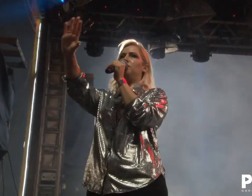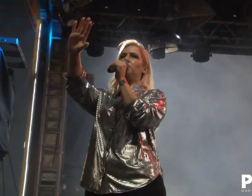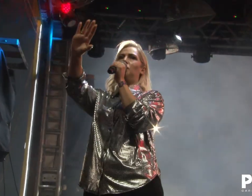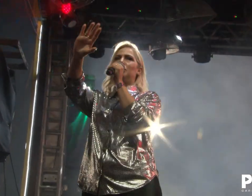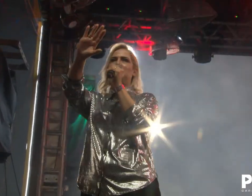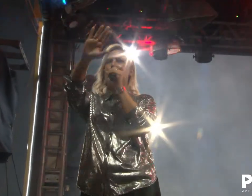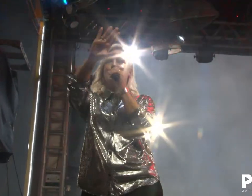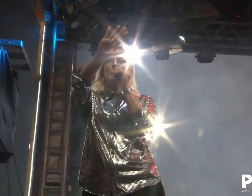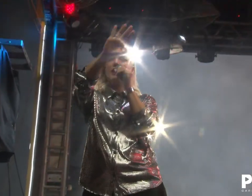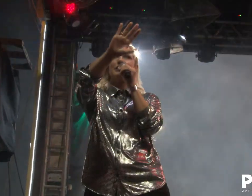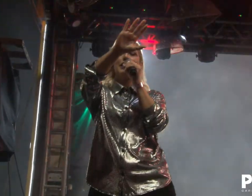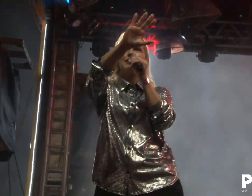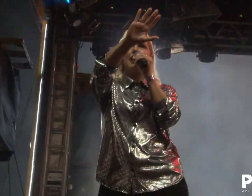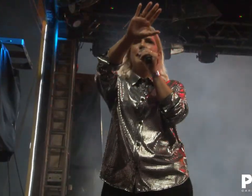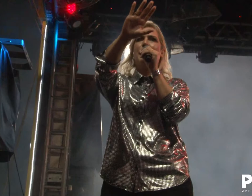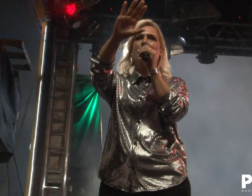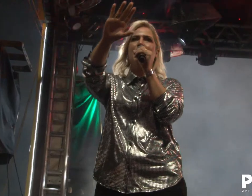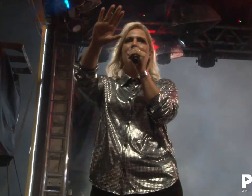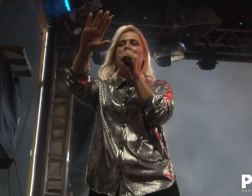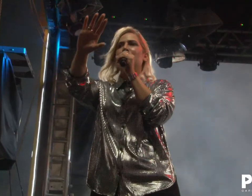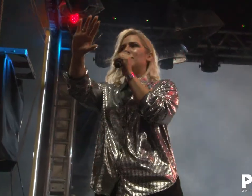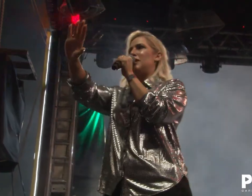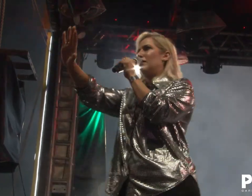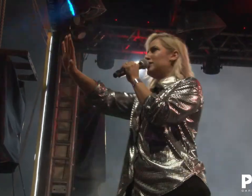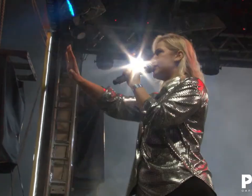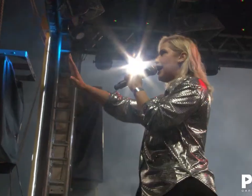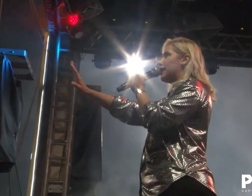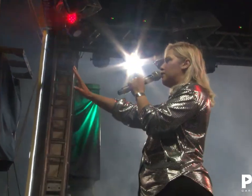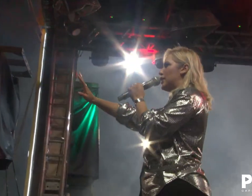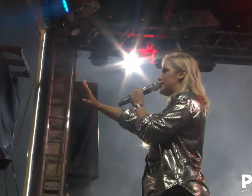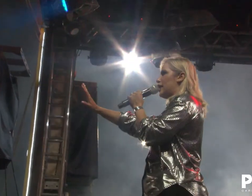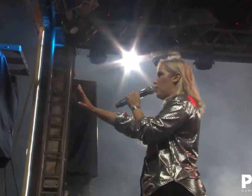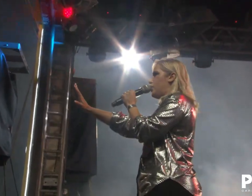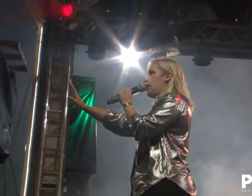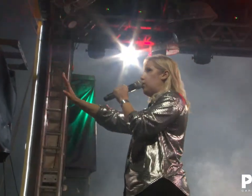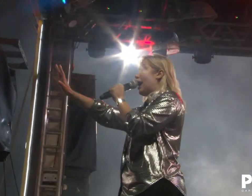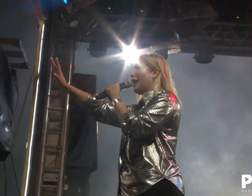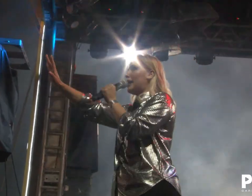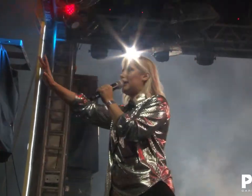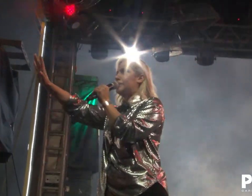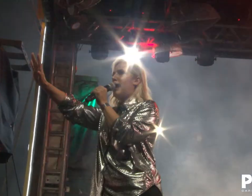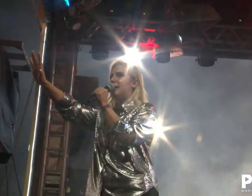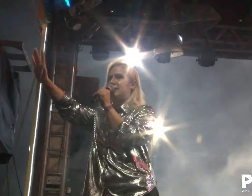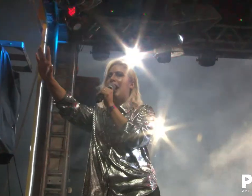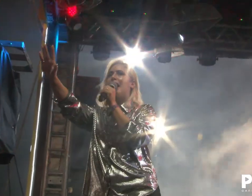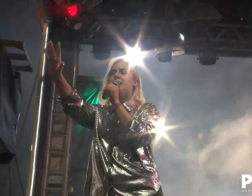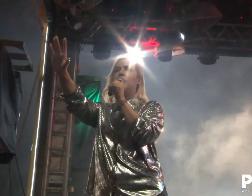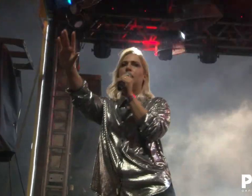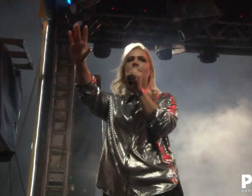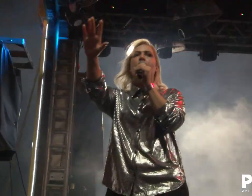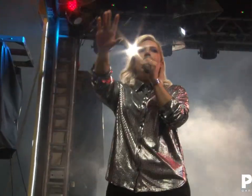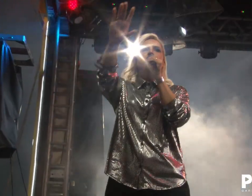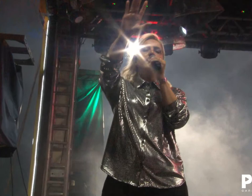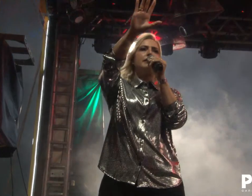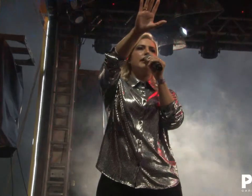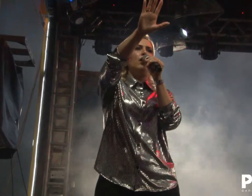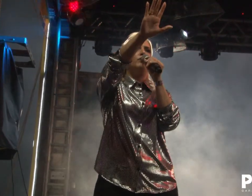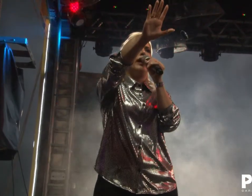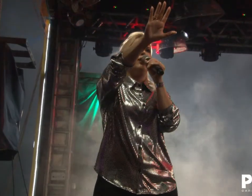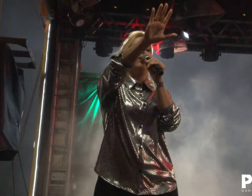dizer está amarrado em nome de Jesus Ele tem que sair você vai dizer que você não tem lugar e ele tem que sair